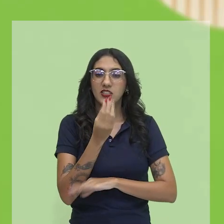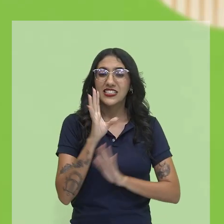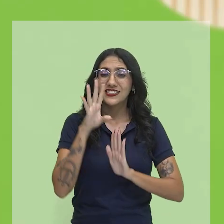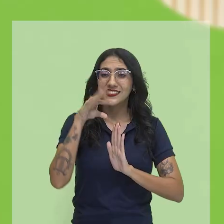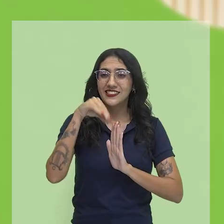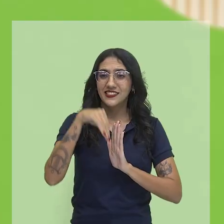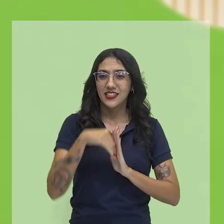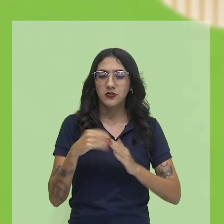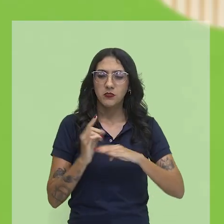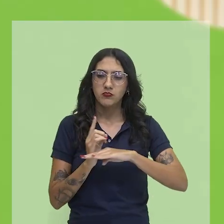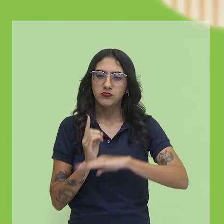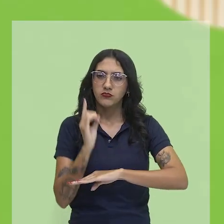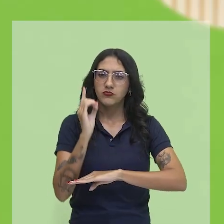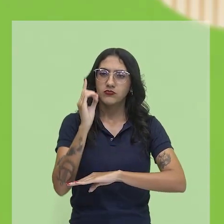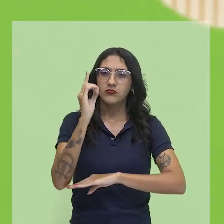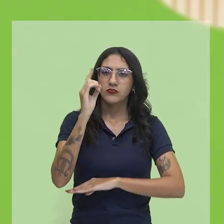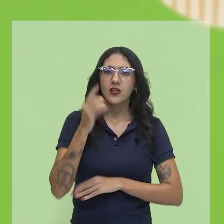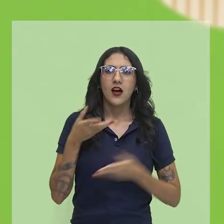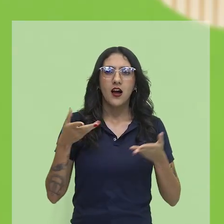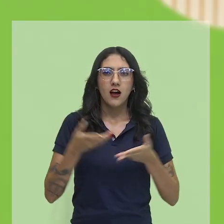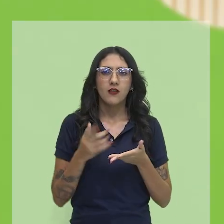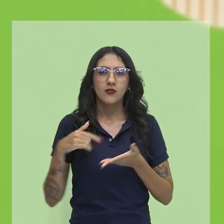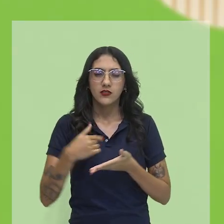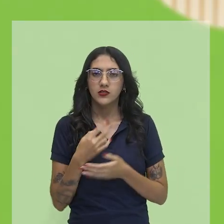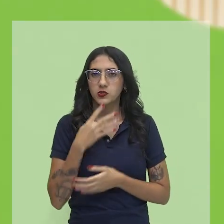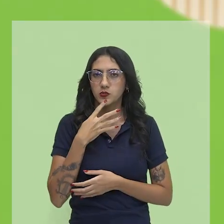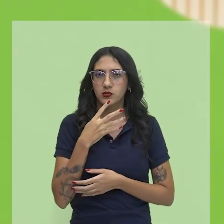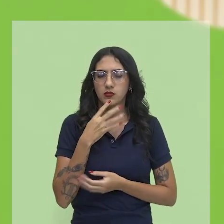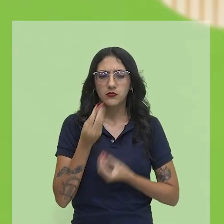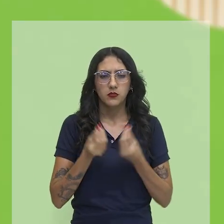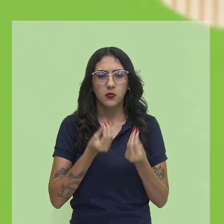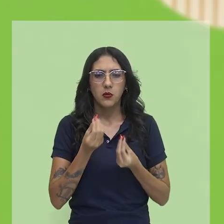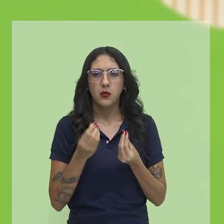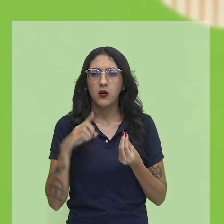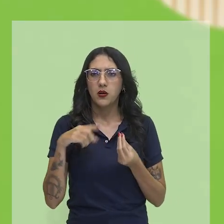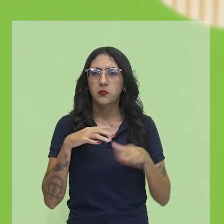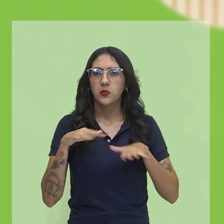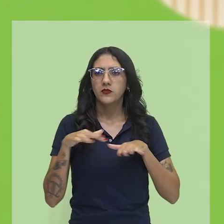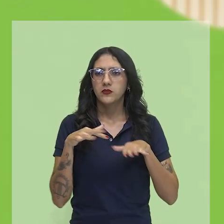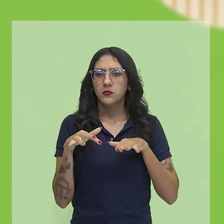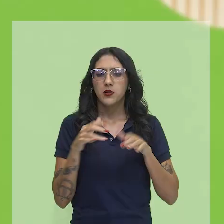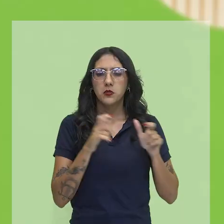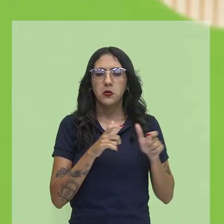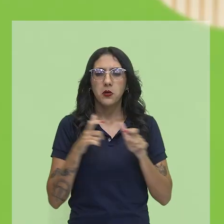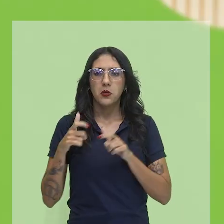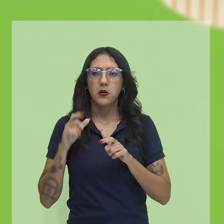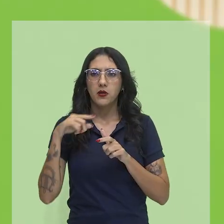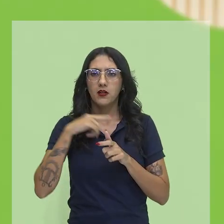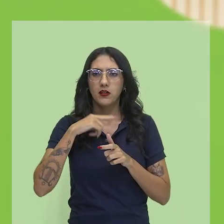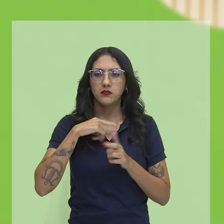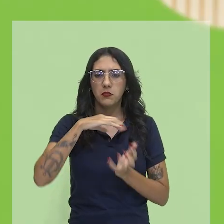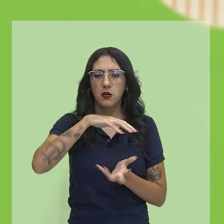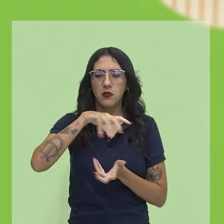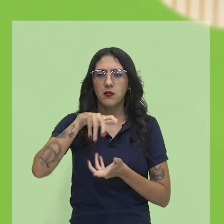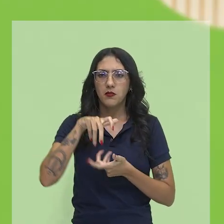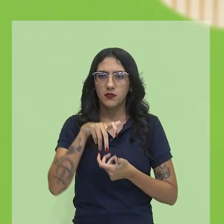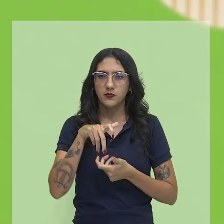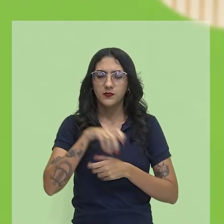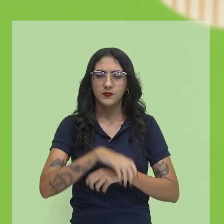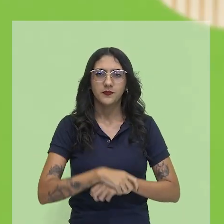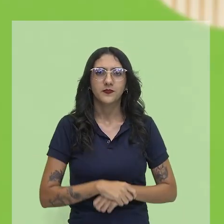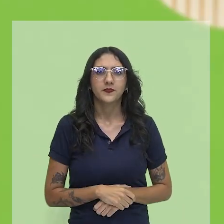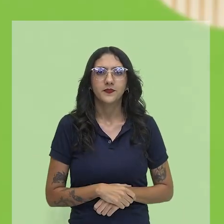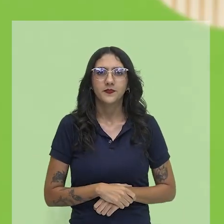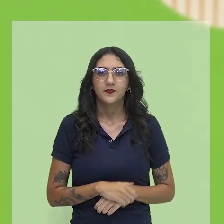sistema solar, já que agora a gente conhece como é o movimento dos planetas, onde é que o planeta vai estar daqui a um determinado tempo,